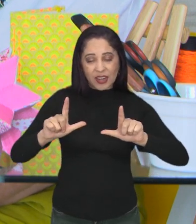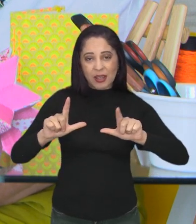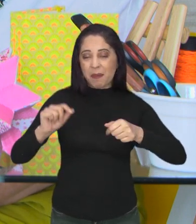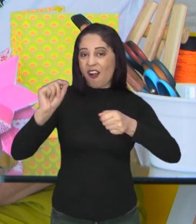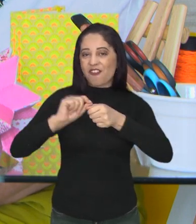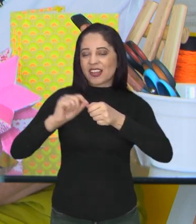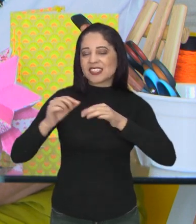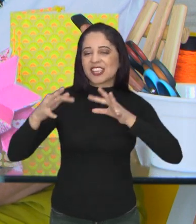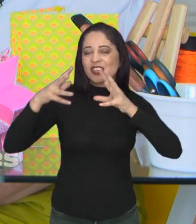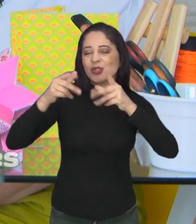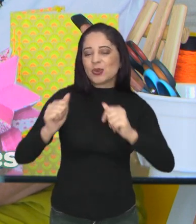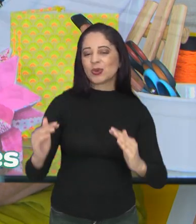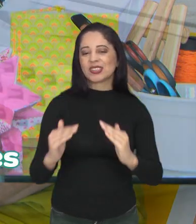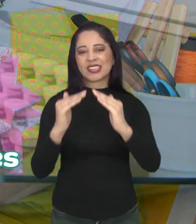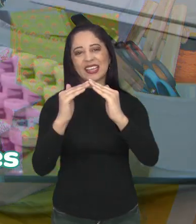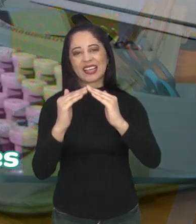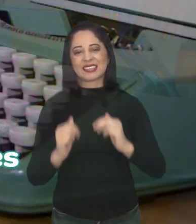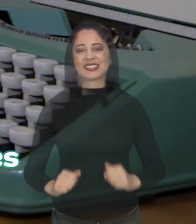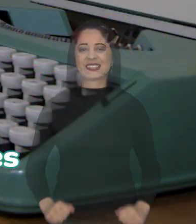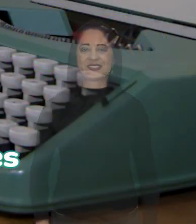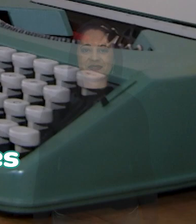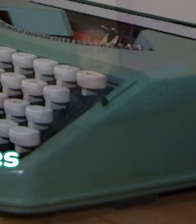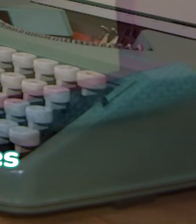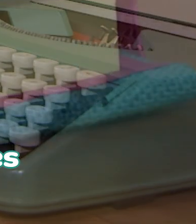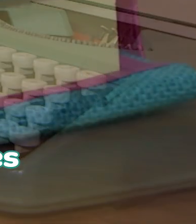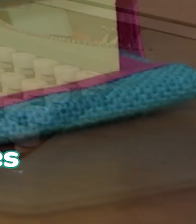tudo é feito em casa